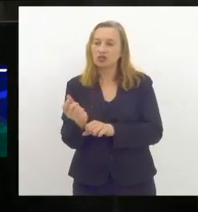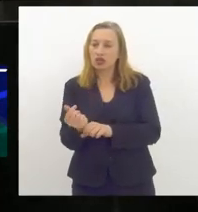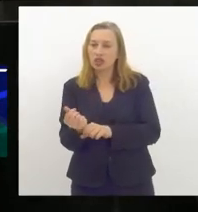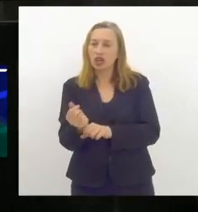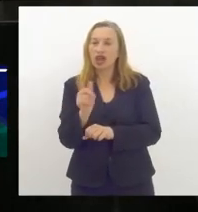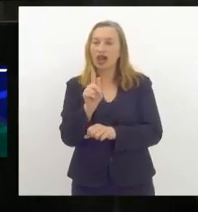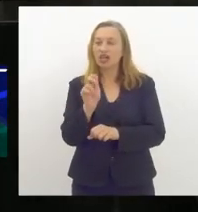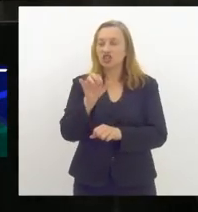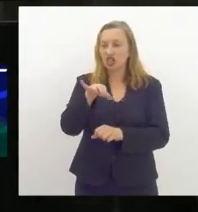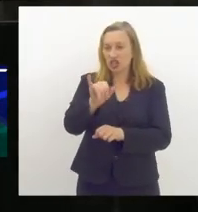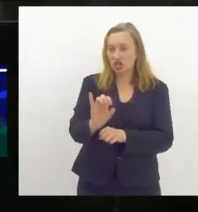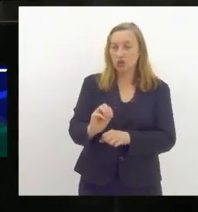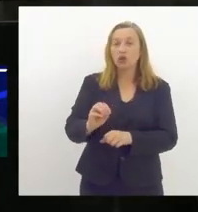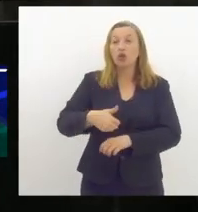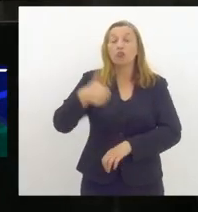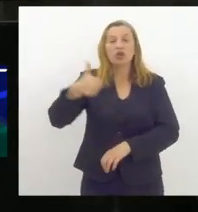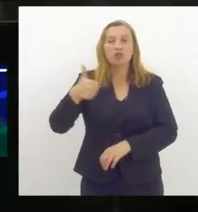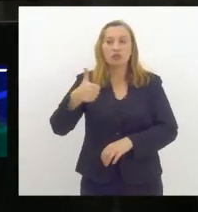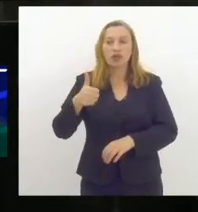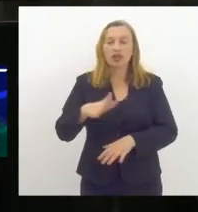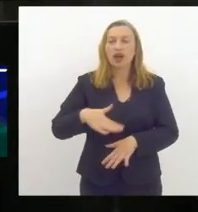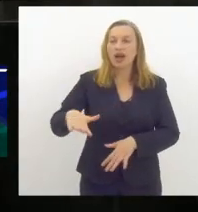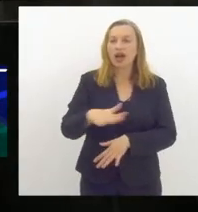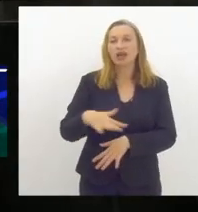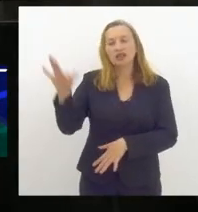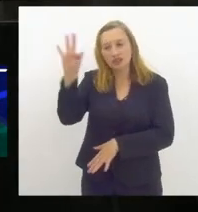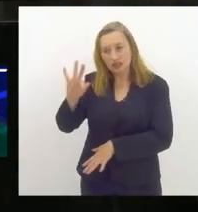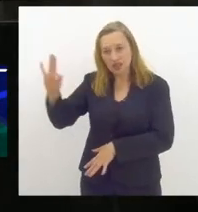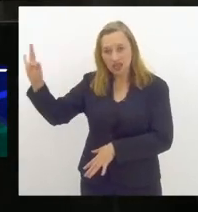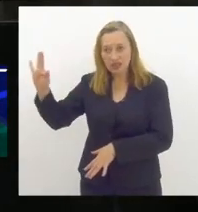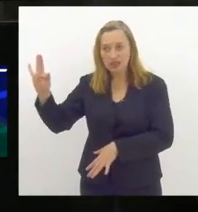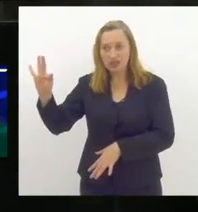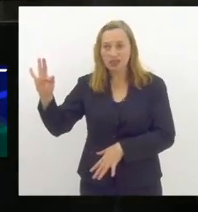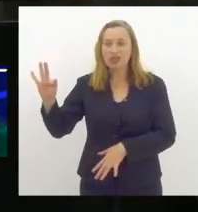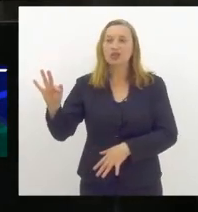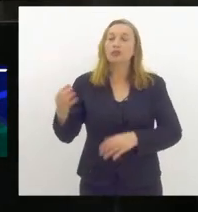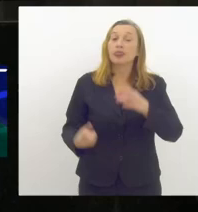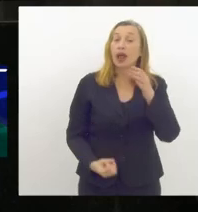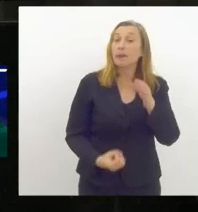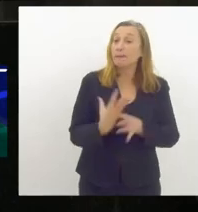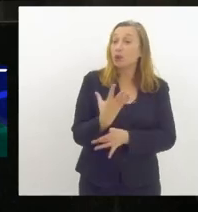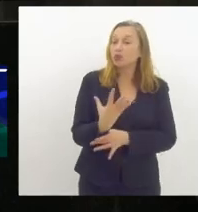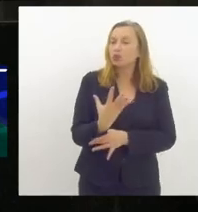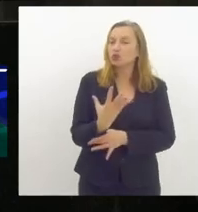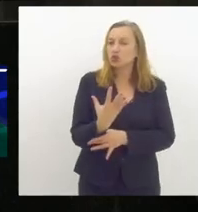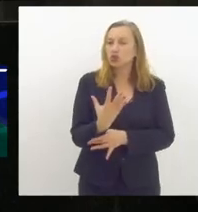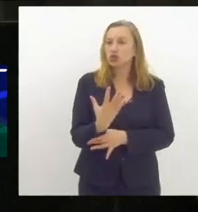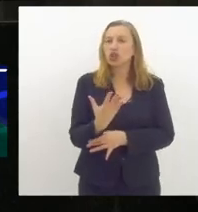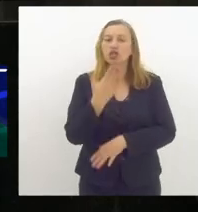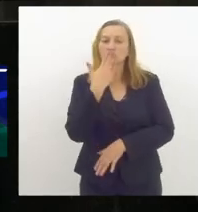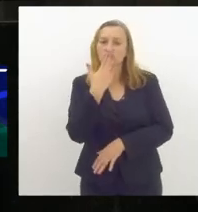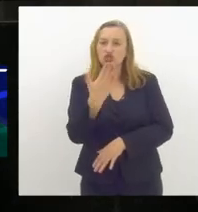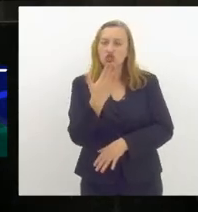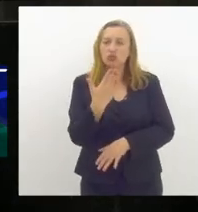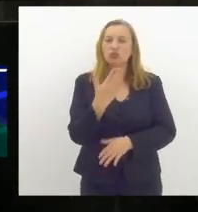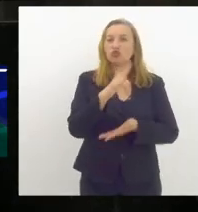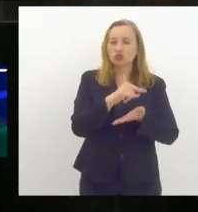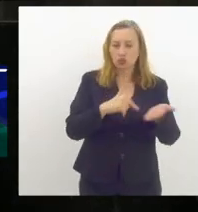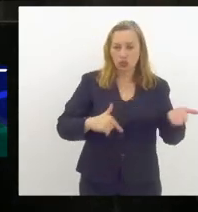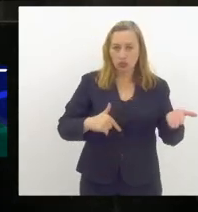nós somos os primeiros a unidades da Federação a produzir este tipo de